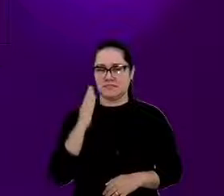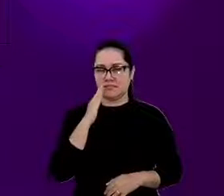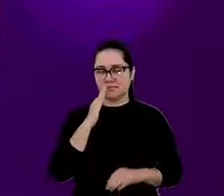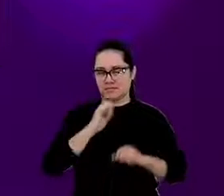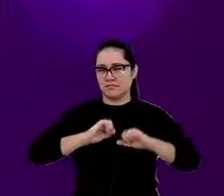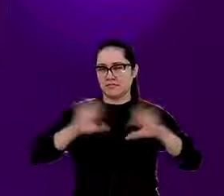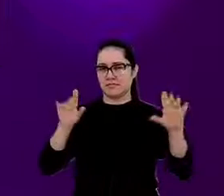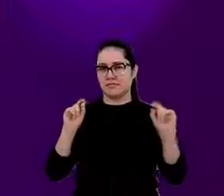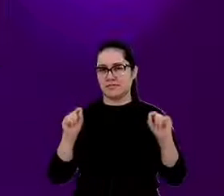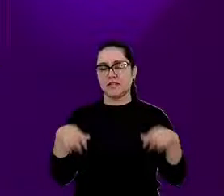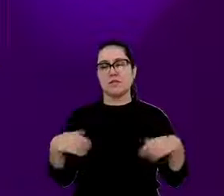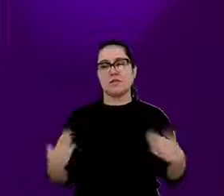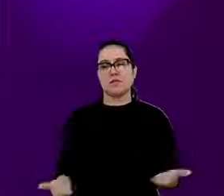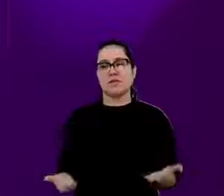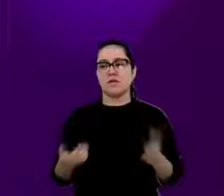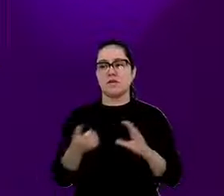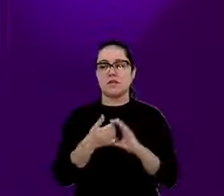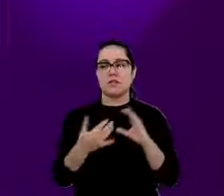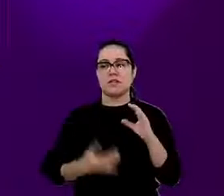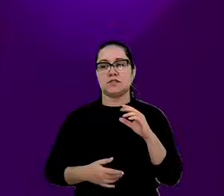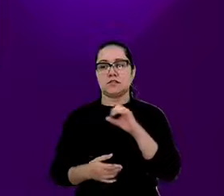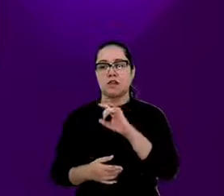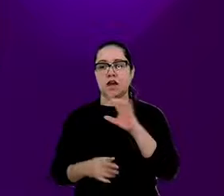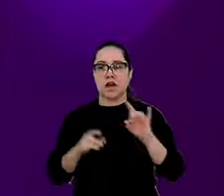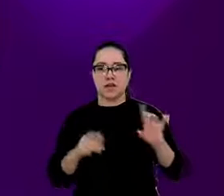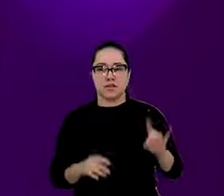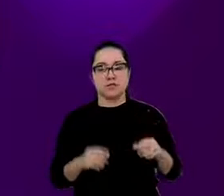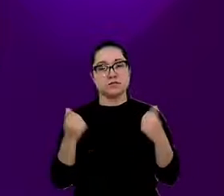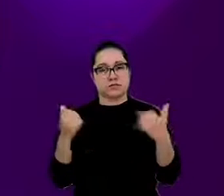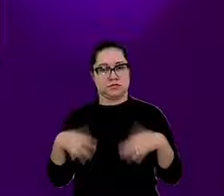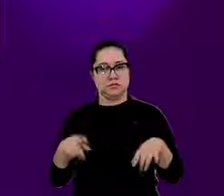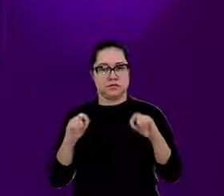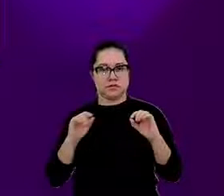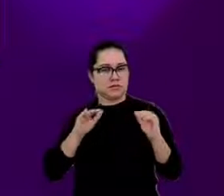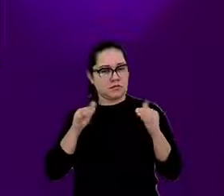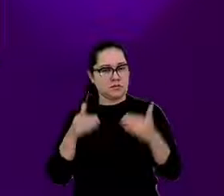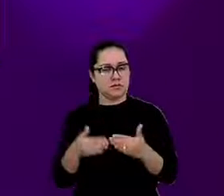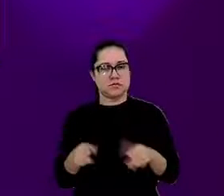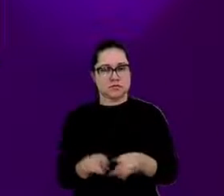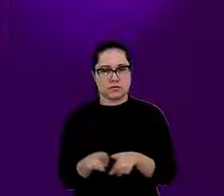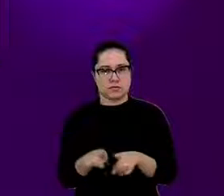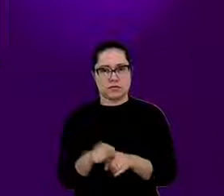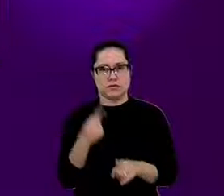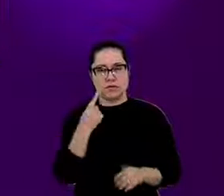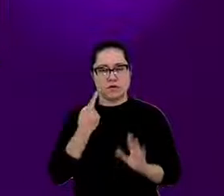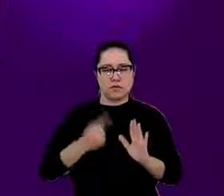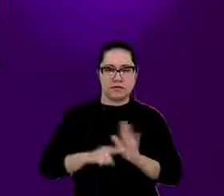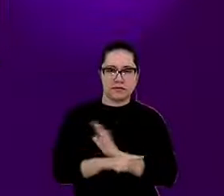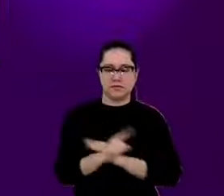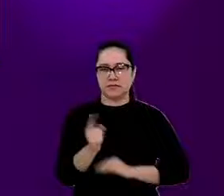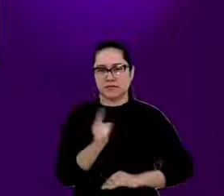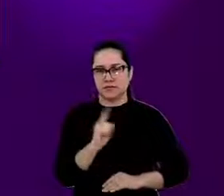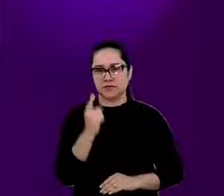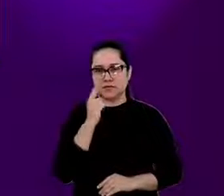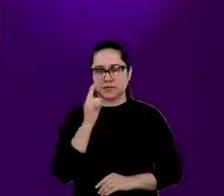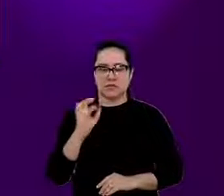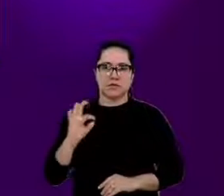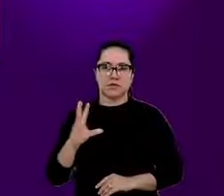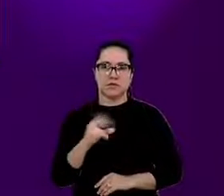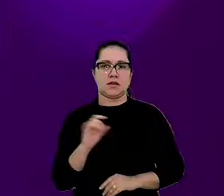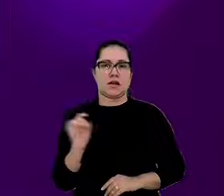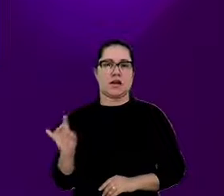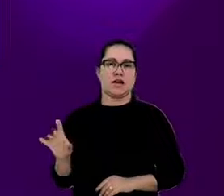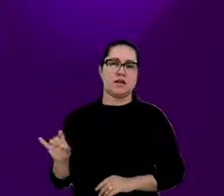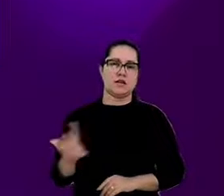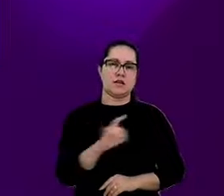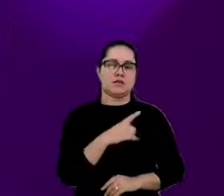qual é a característica de cada um deles, eu trago aqui uma definição também bem objetiva para não aprofundar nas nuances que tem